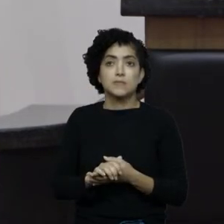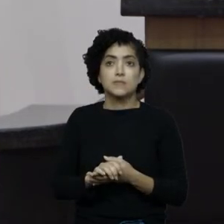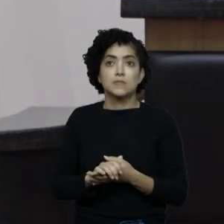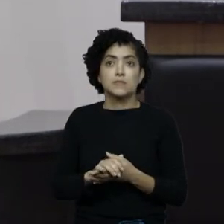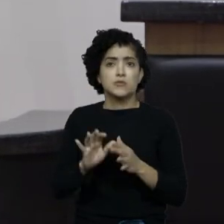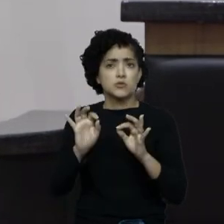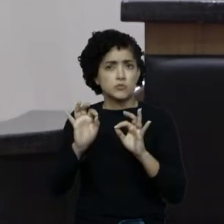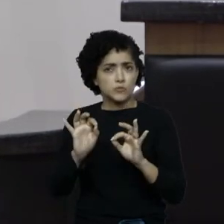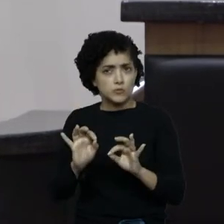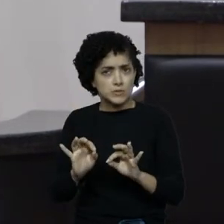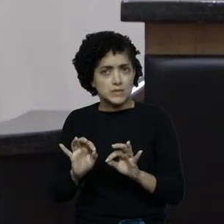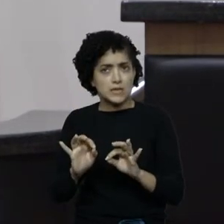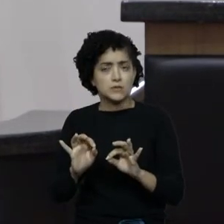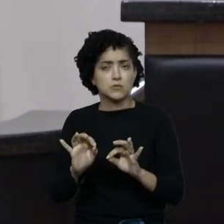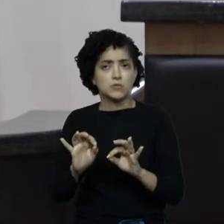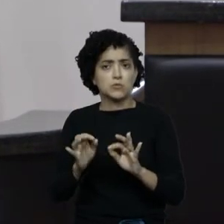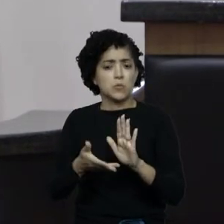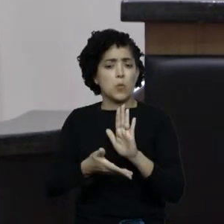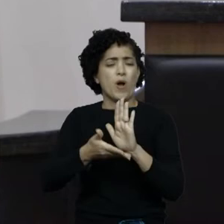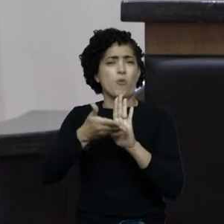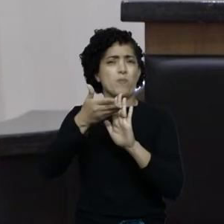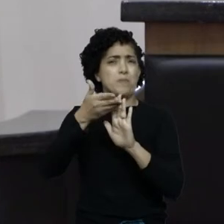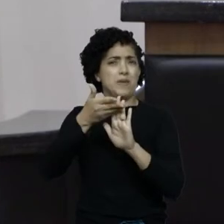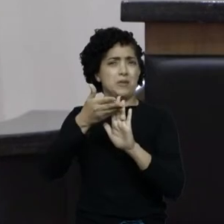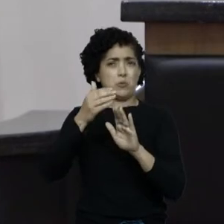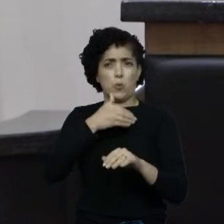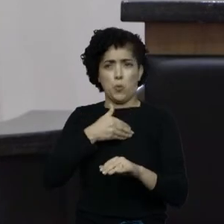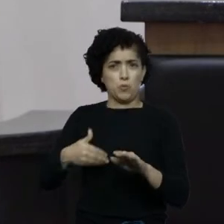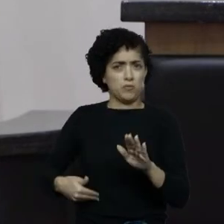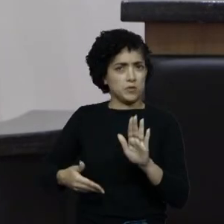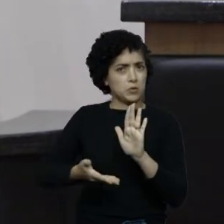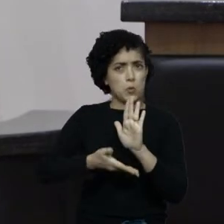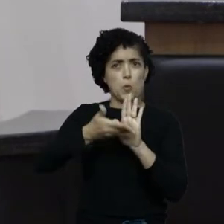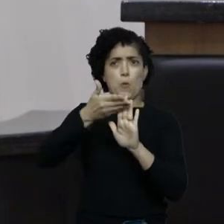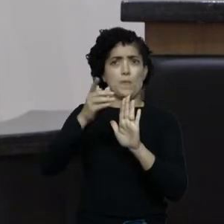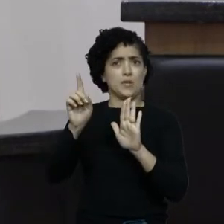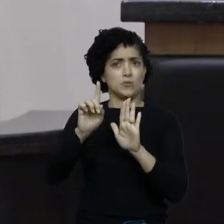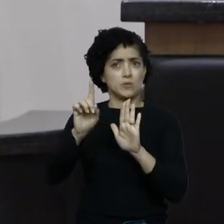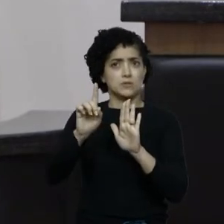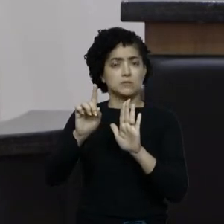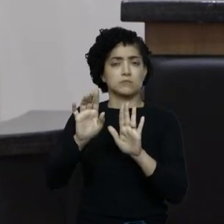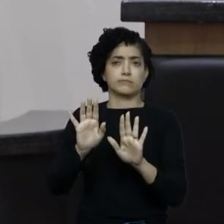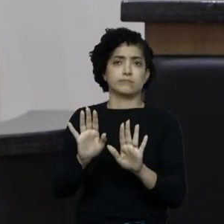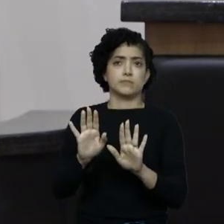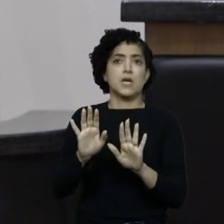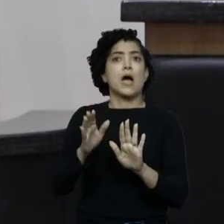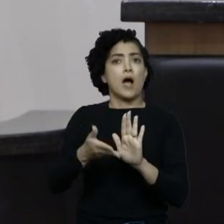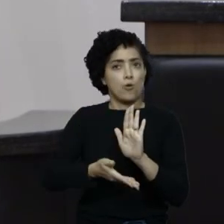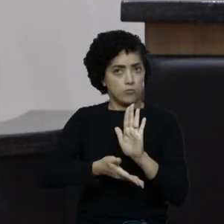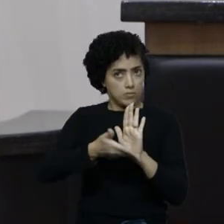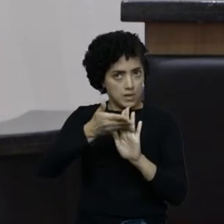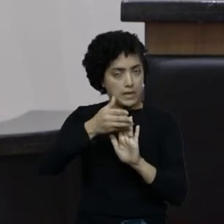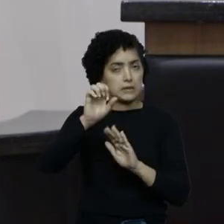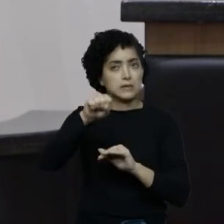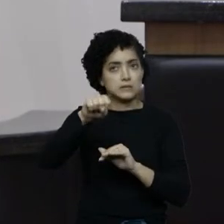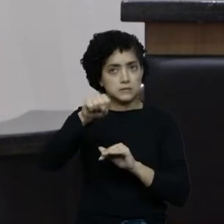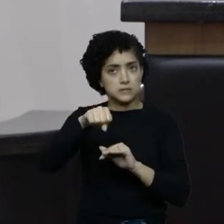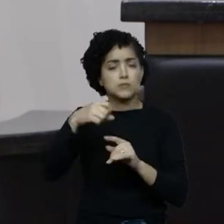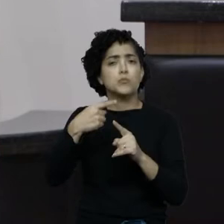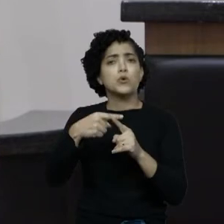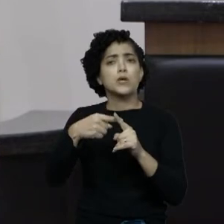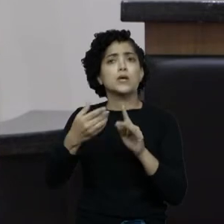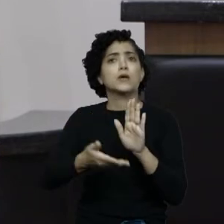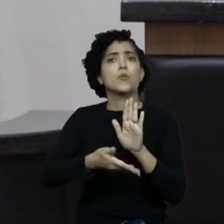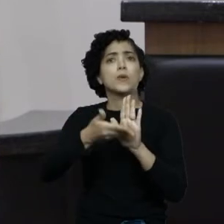e quando diz que o governo não aumenta o imposto o governo âmbito imposto Packet só porque que o governo